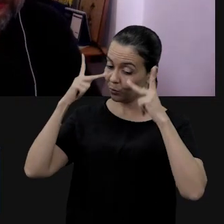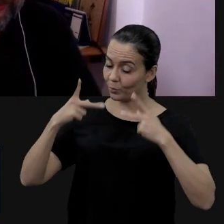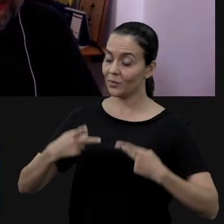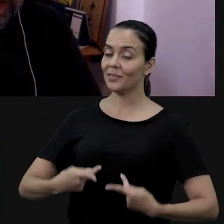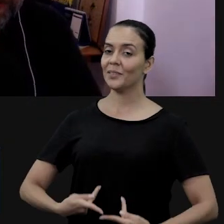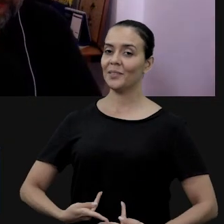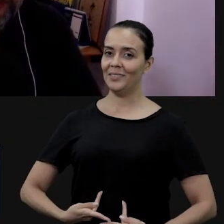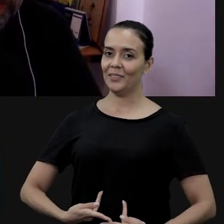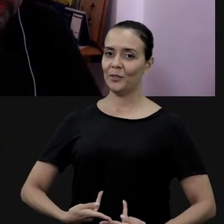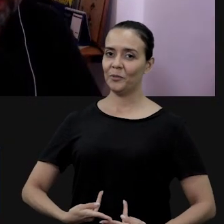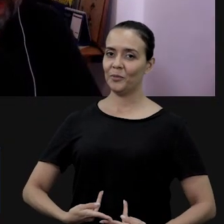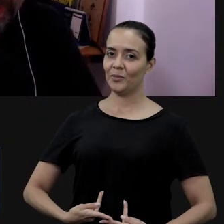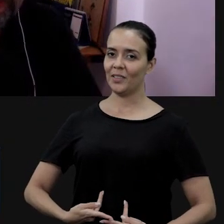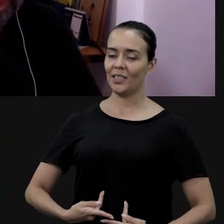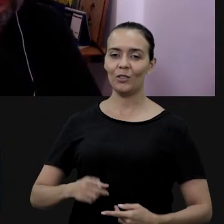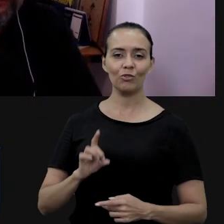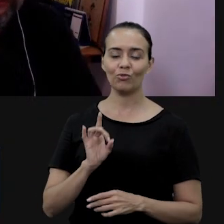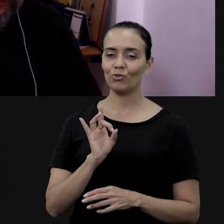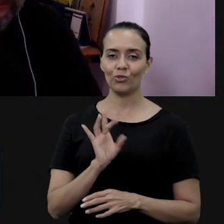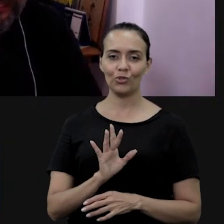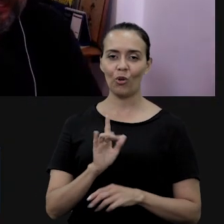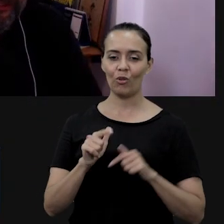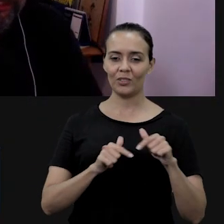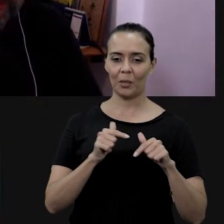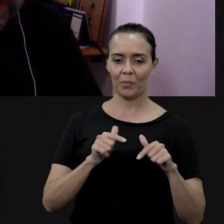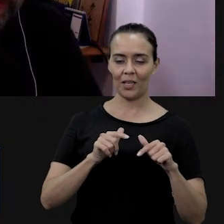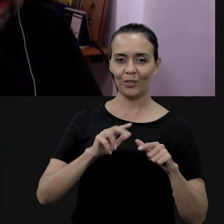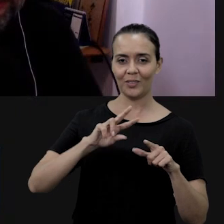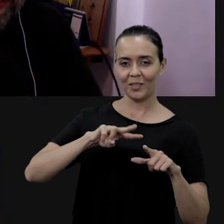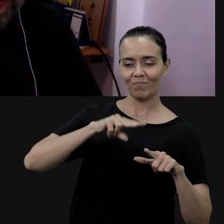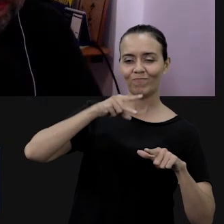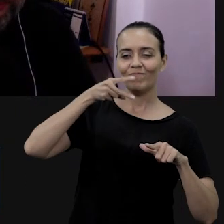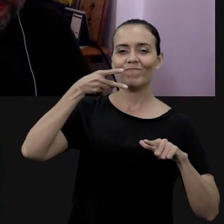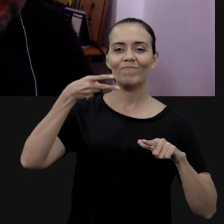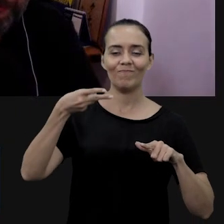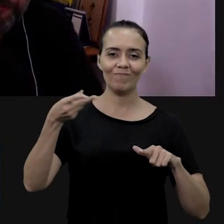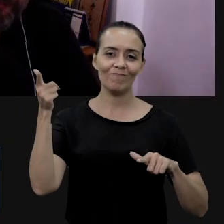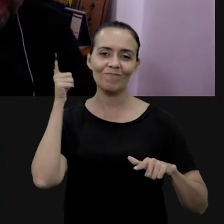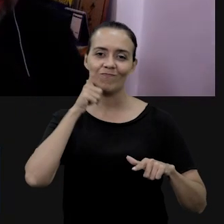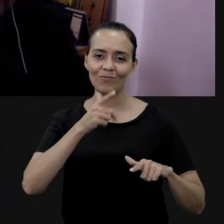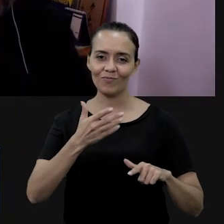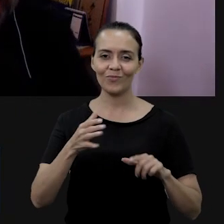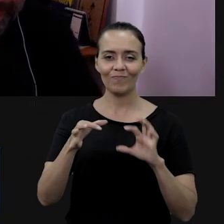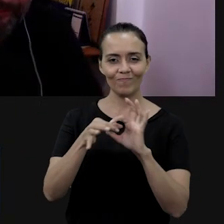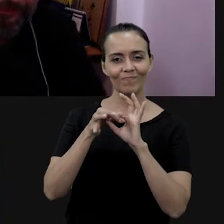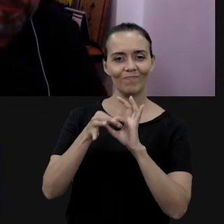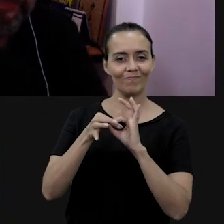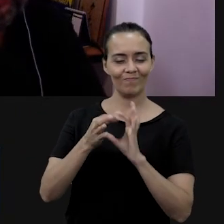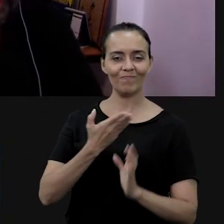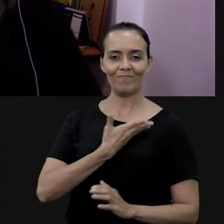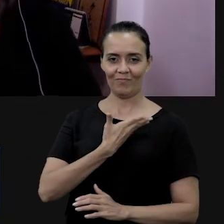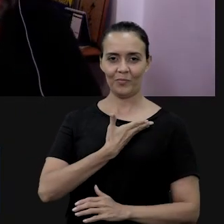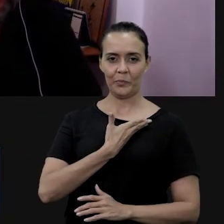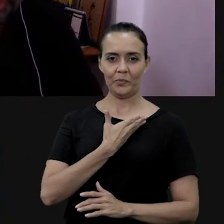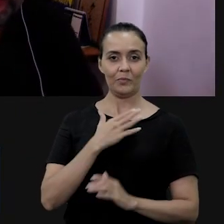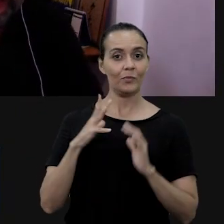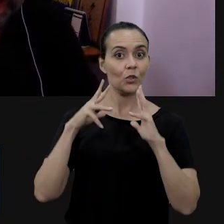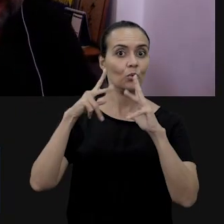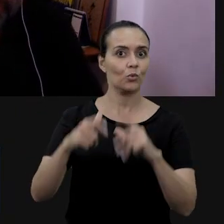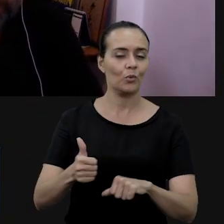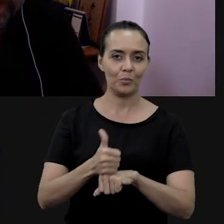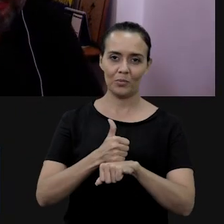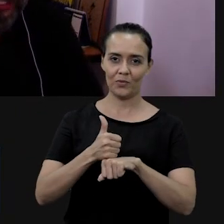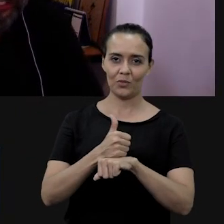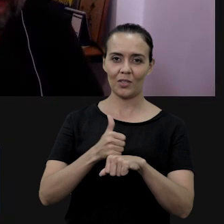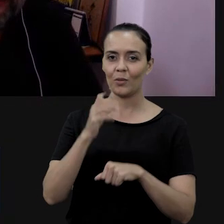né? Ter um fator humano que transcende o lado técnico, né?